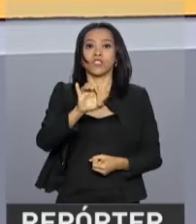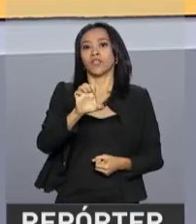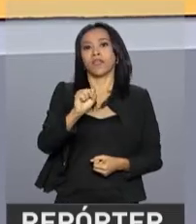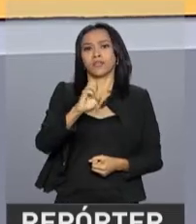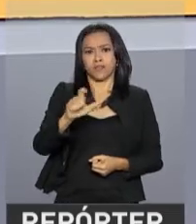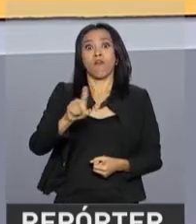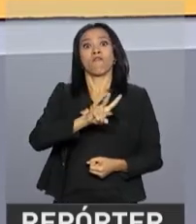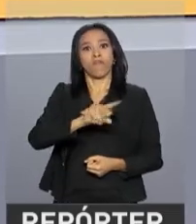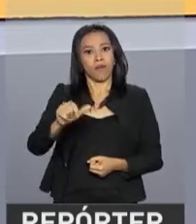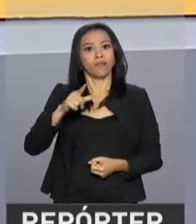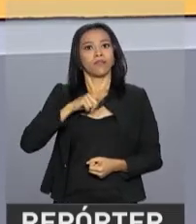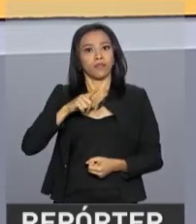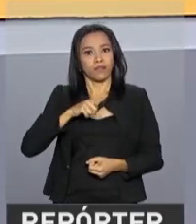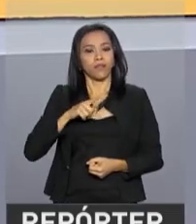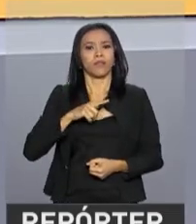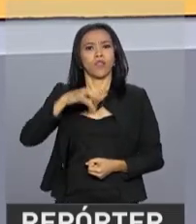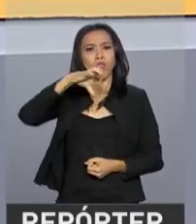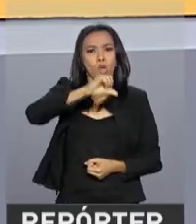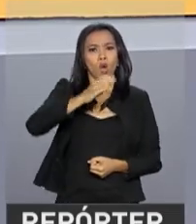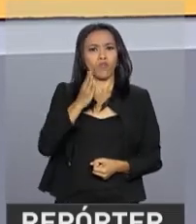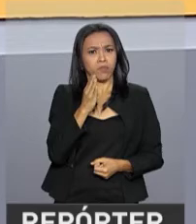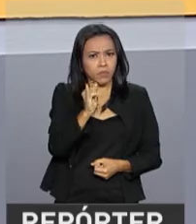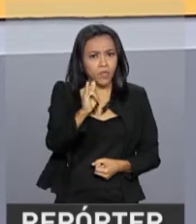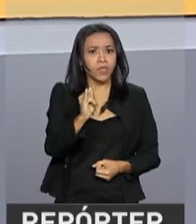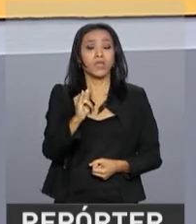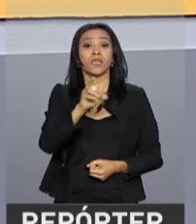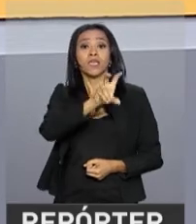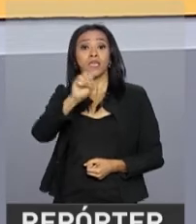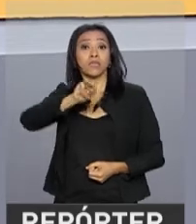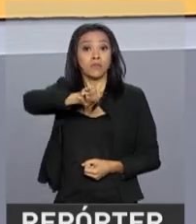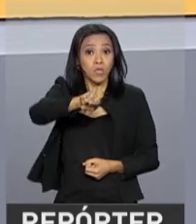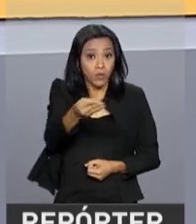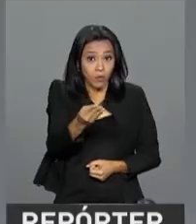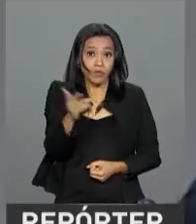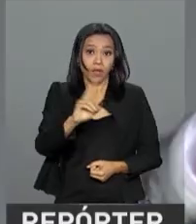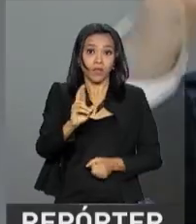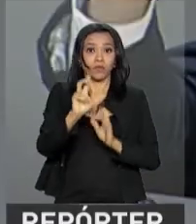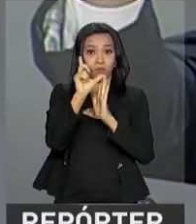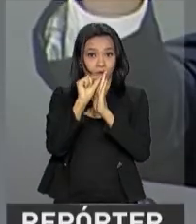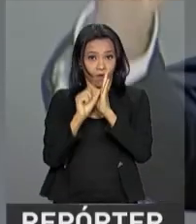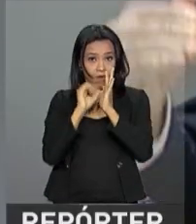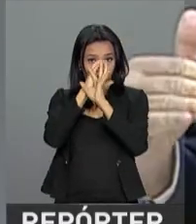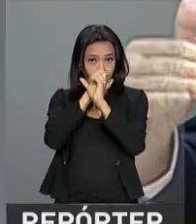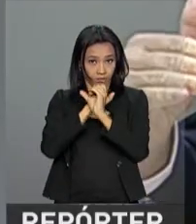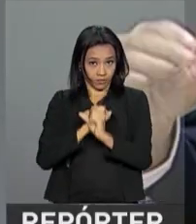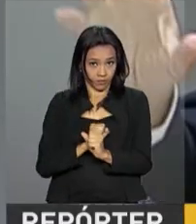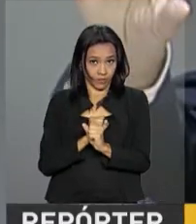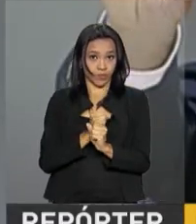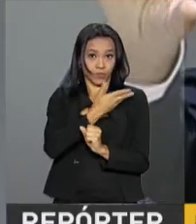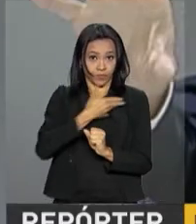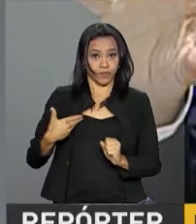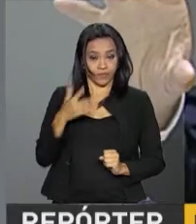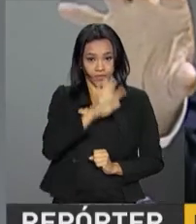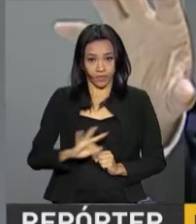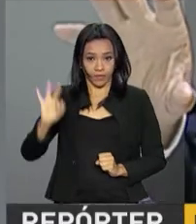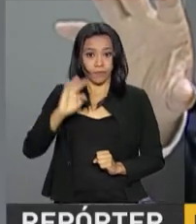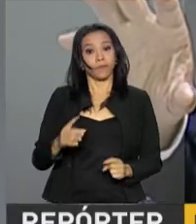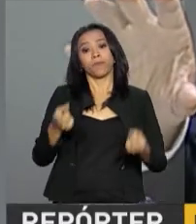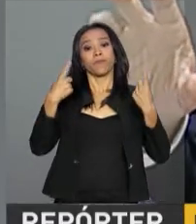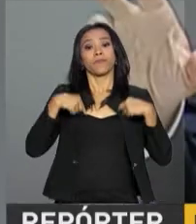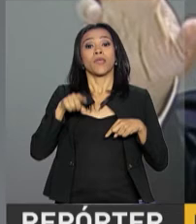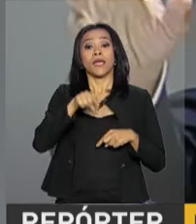bilhões e 500 milhões de reais no orçamento da união essa primeira redução de 16